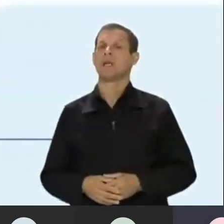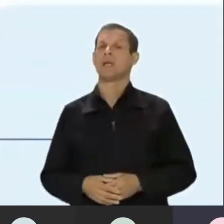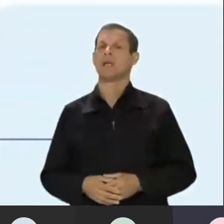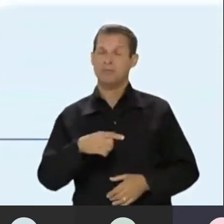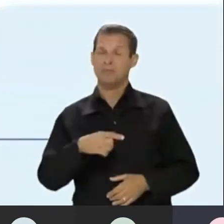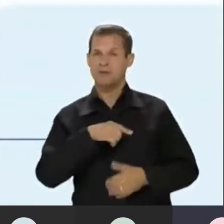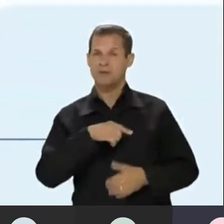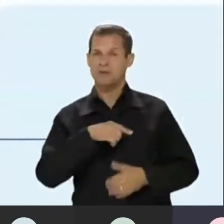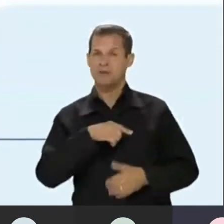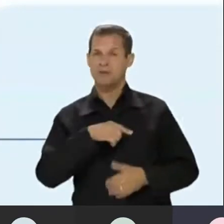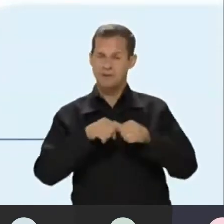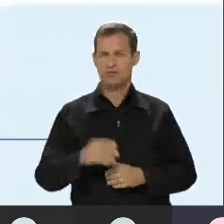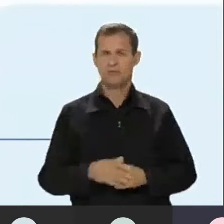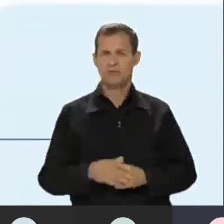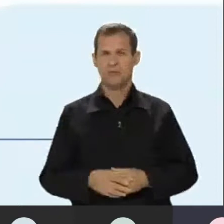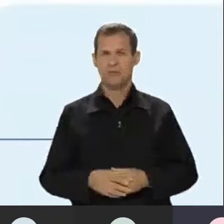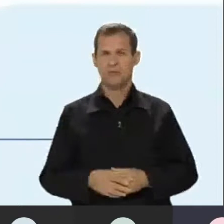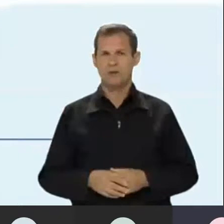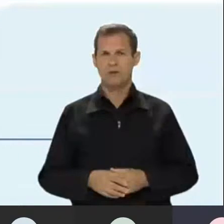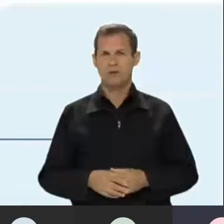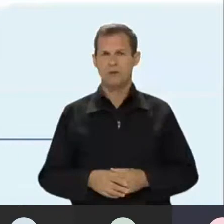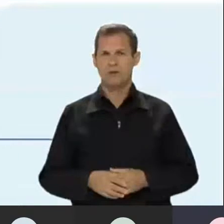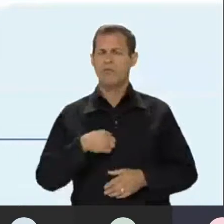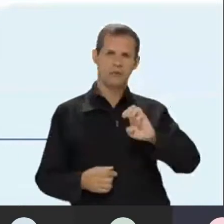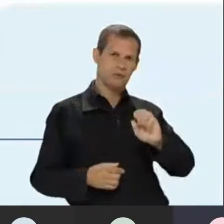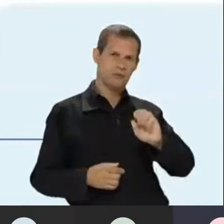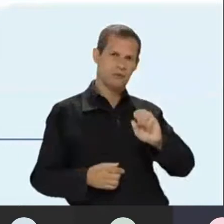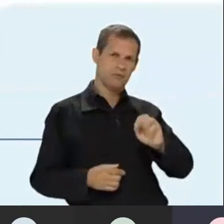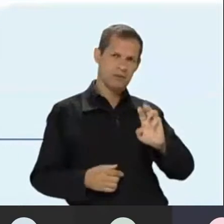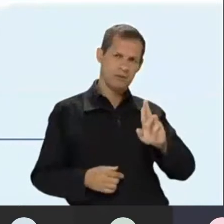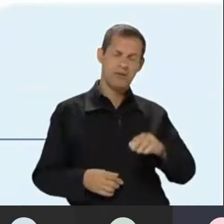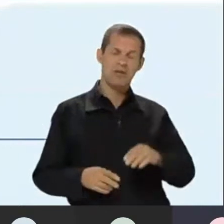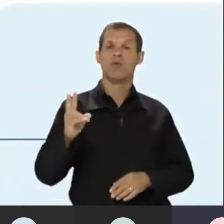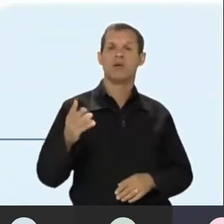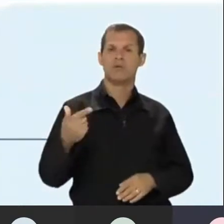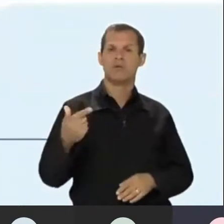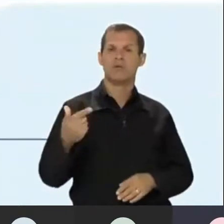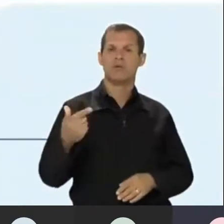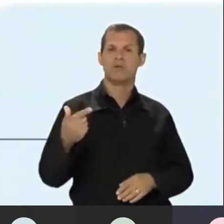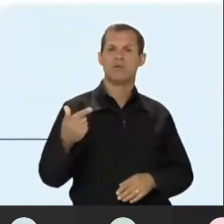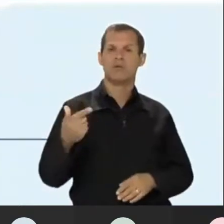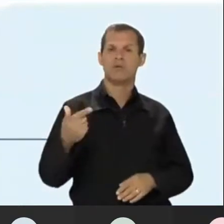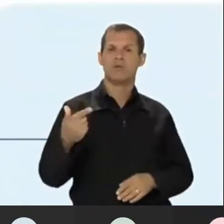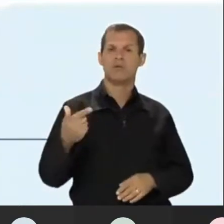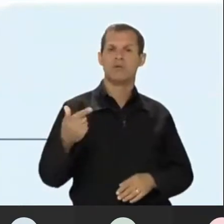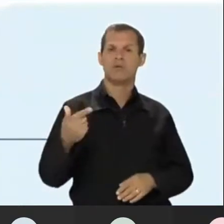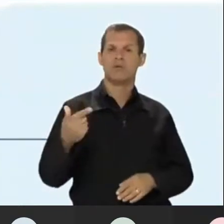poder rebater esses meus valores. Então, vou rebater agora esse meu valor de 27